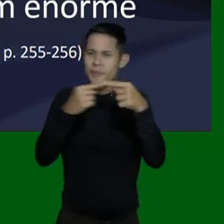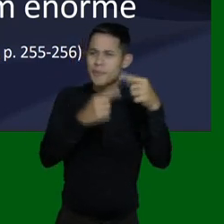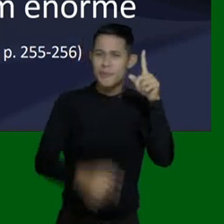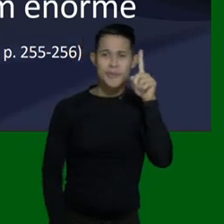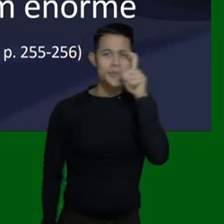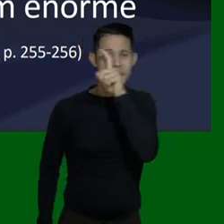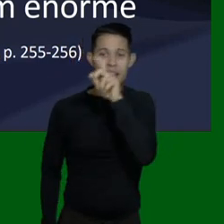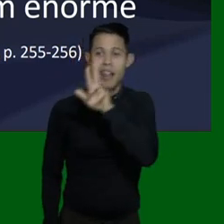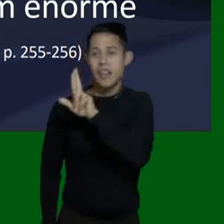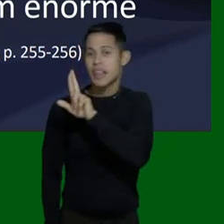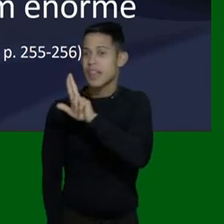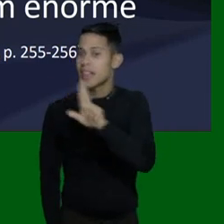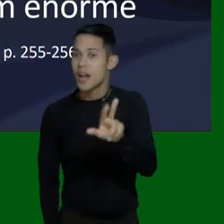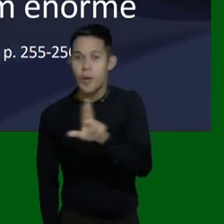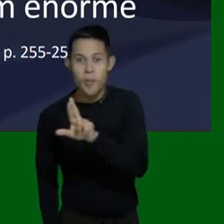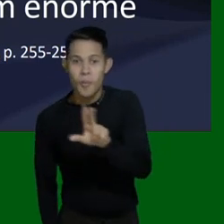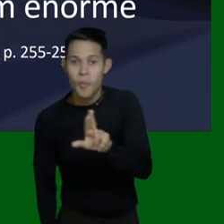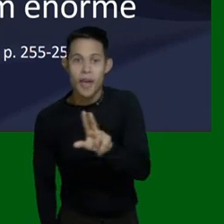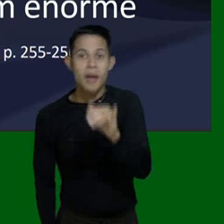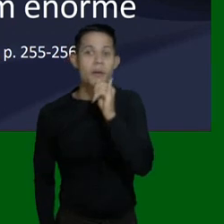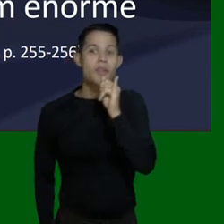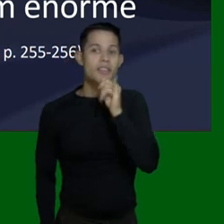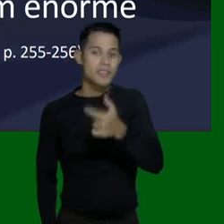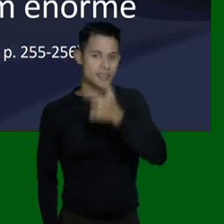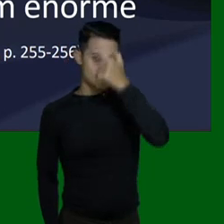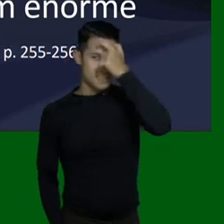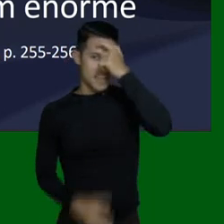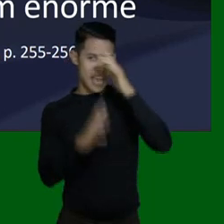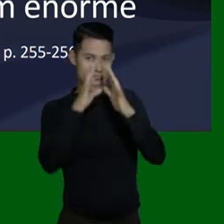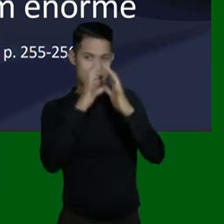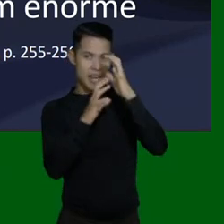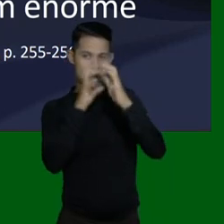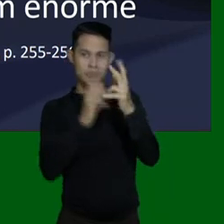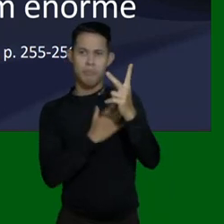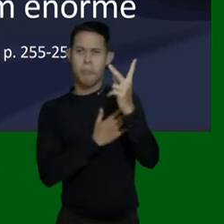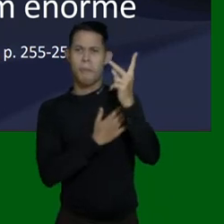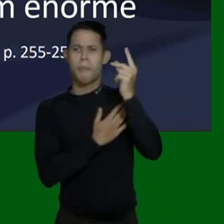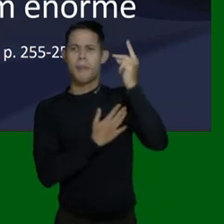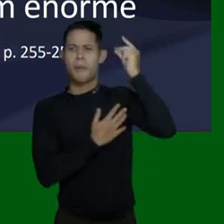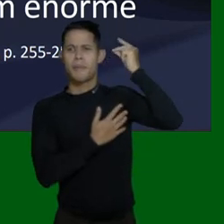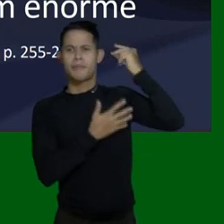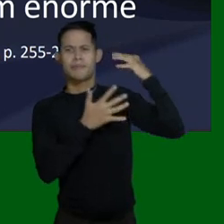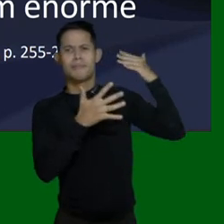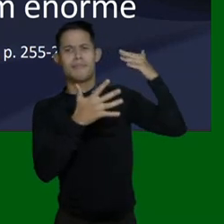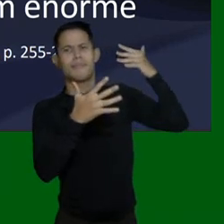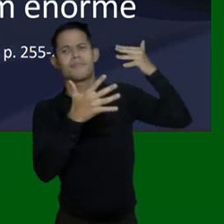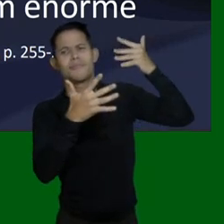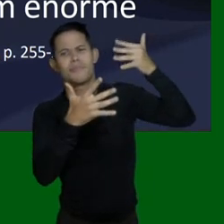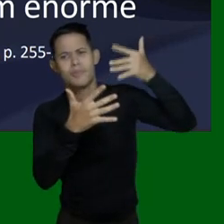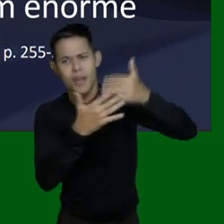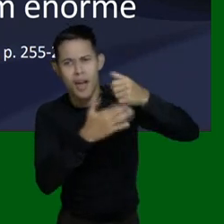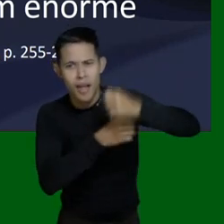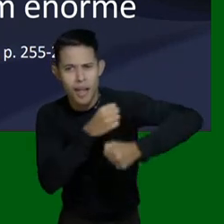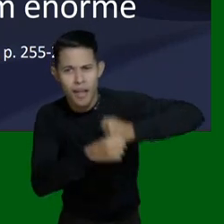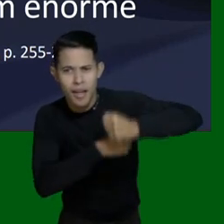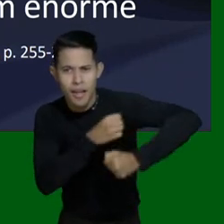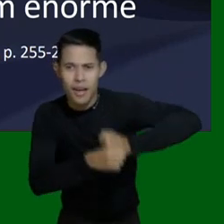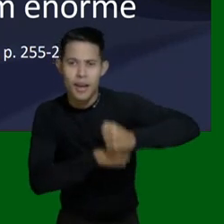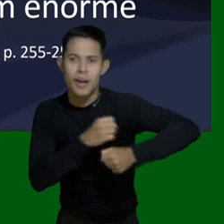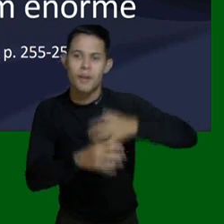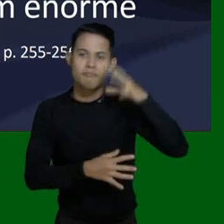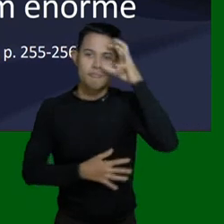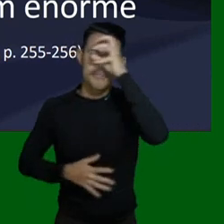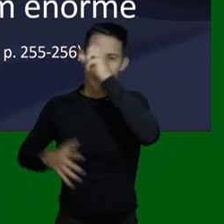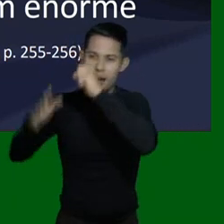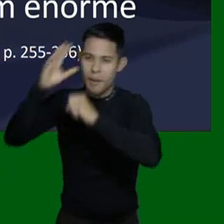era para né pro nosso cérebro primata de anos de aprendizagem escolar que reciclam nossos